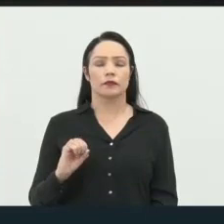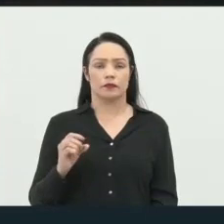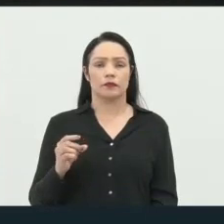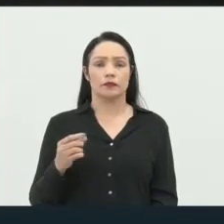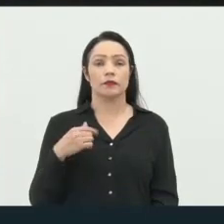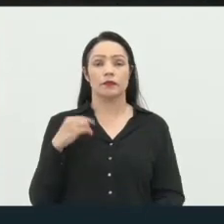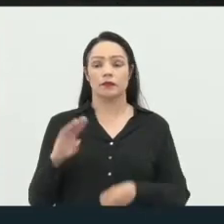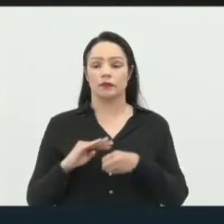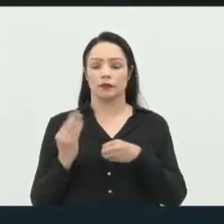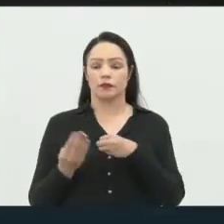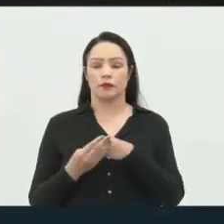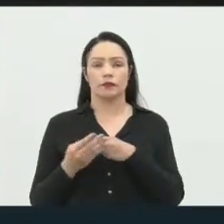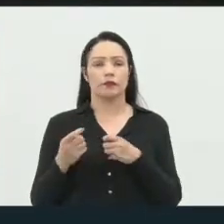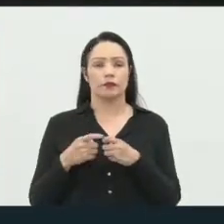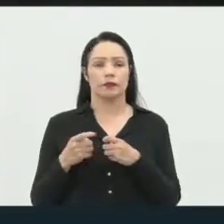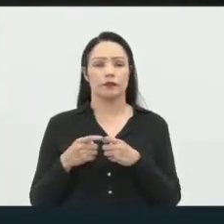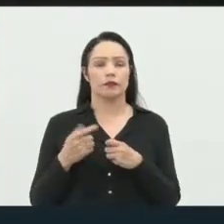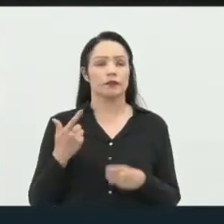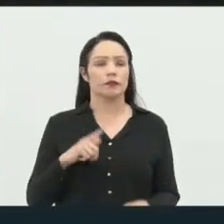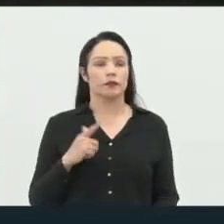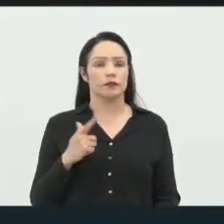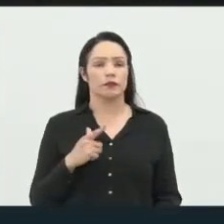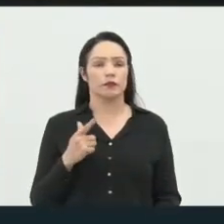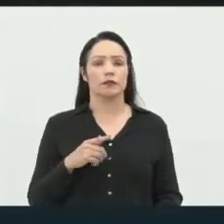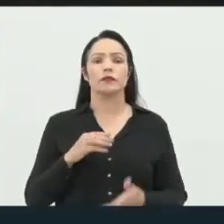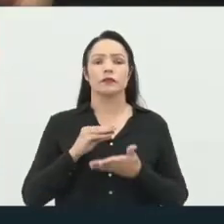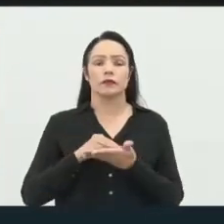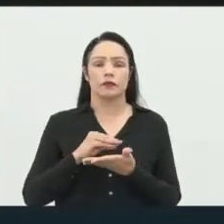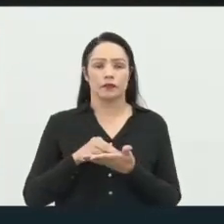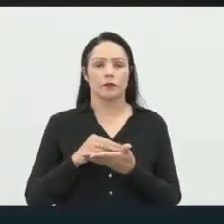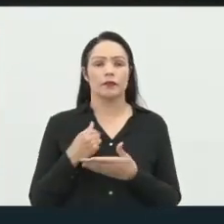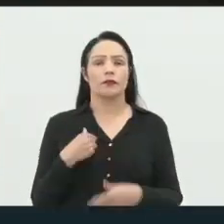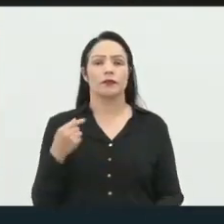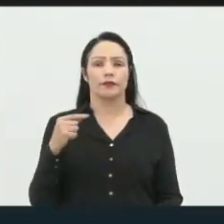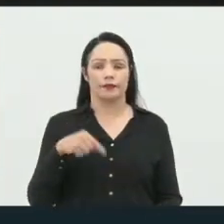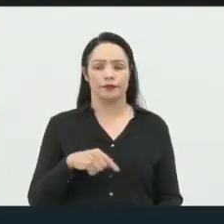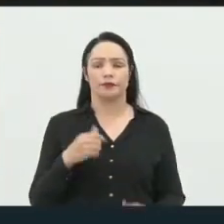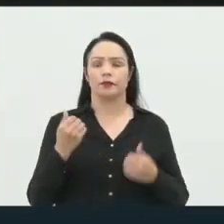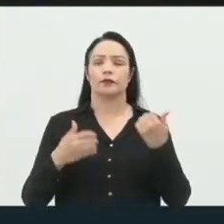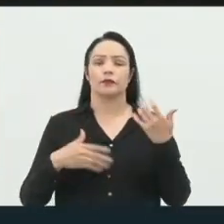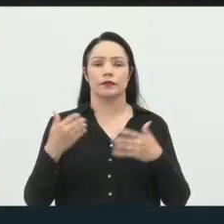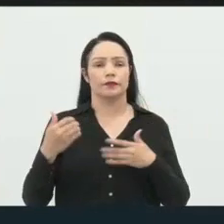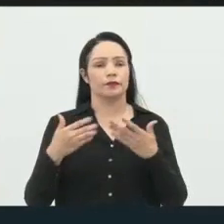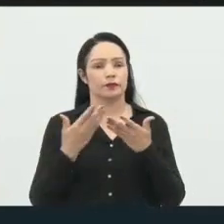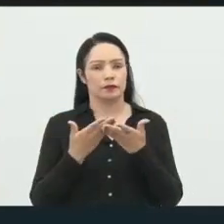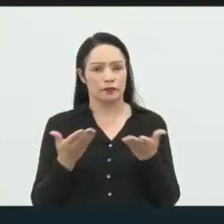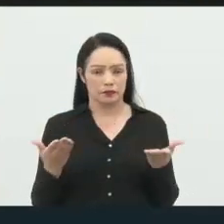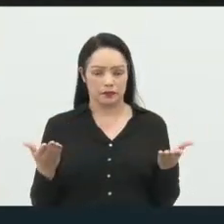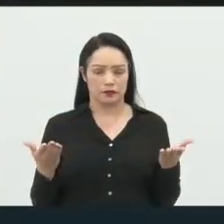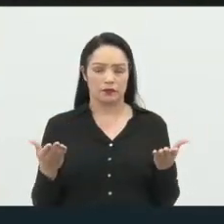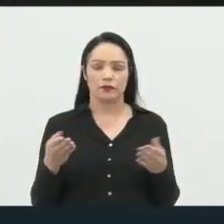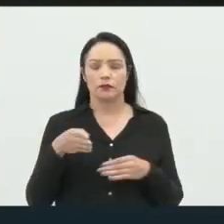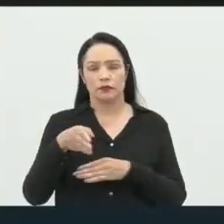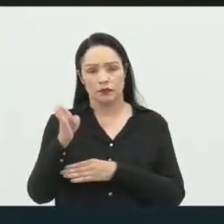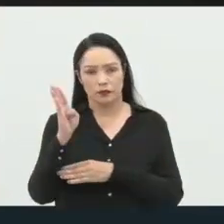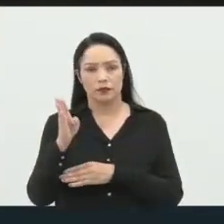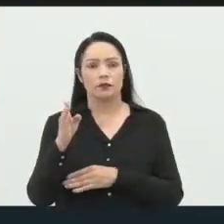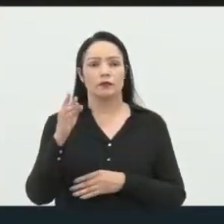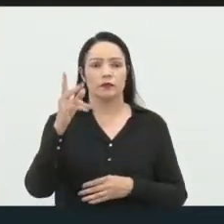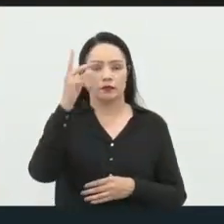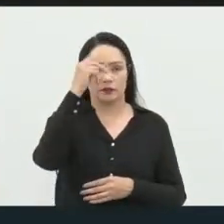sem médico vi essa casa passei a situação a vocês Fomos até a prefeitura